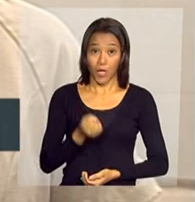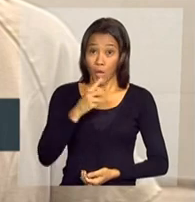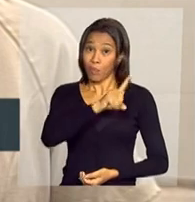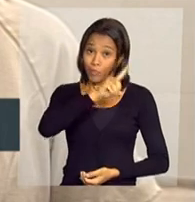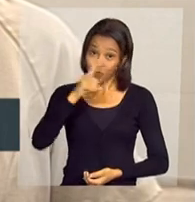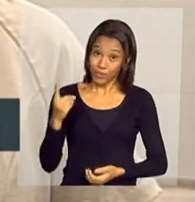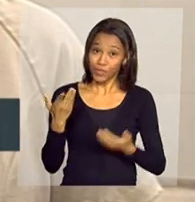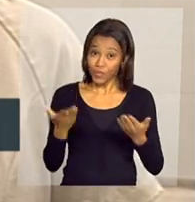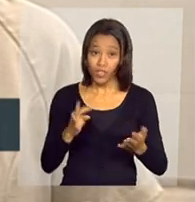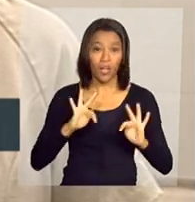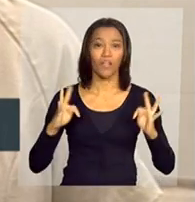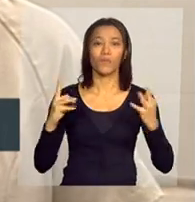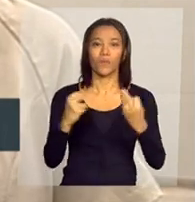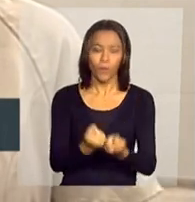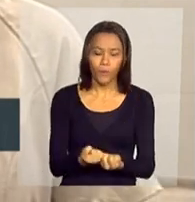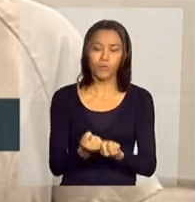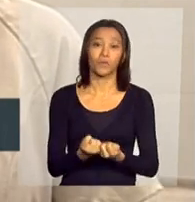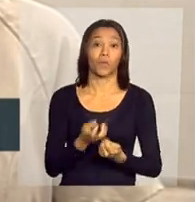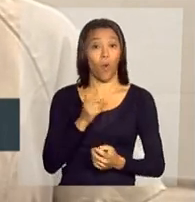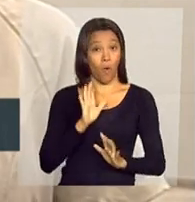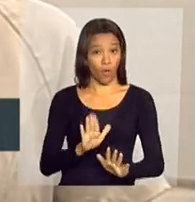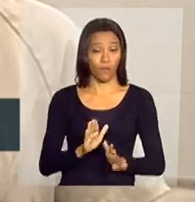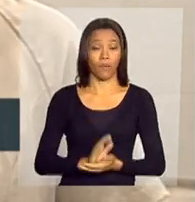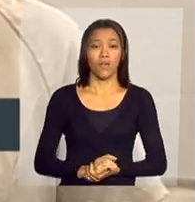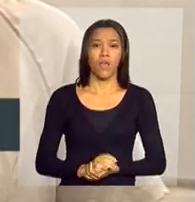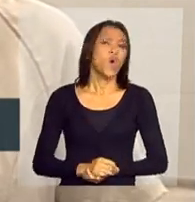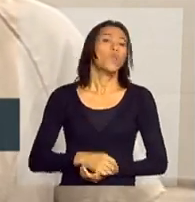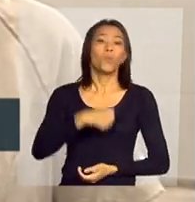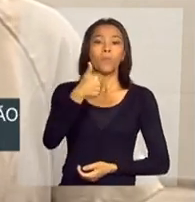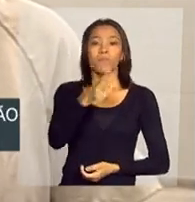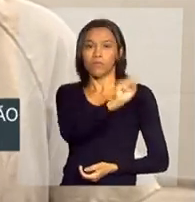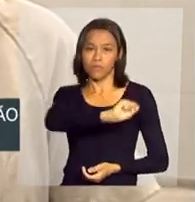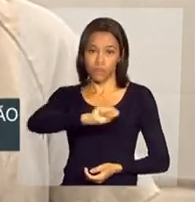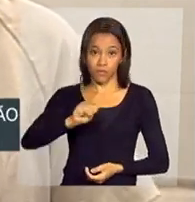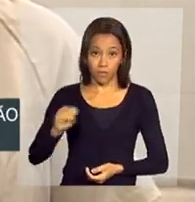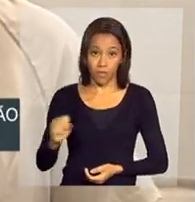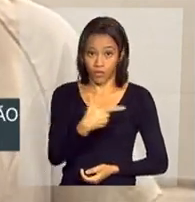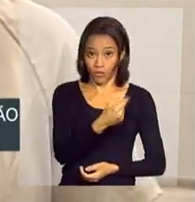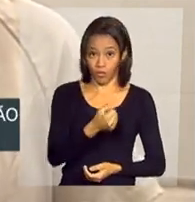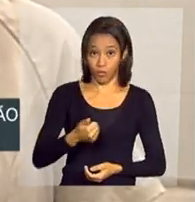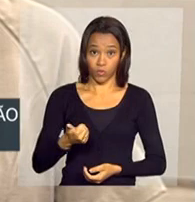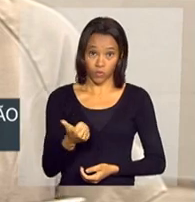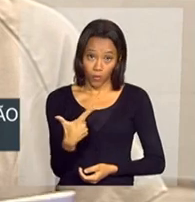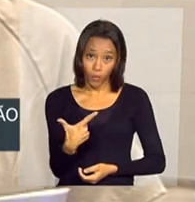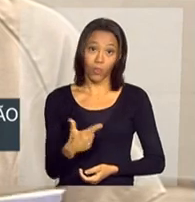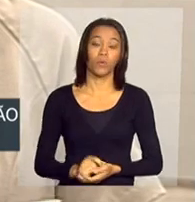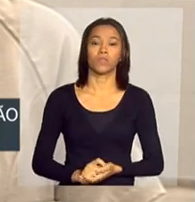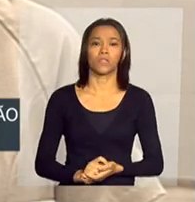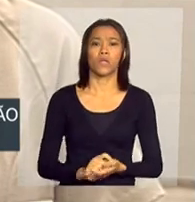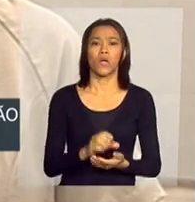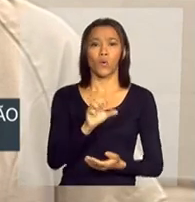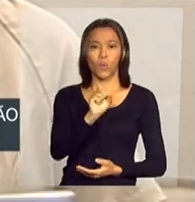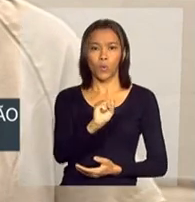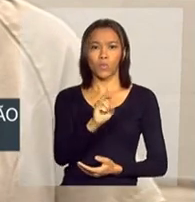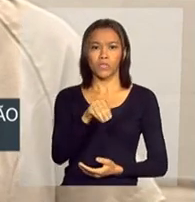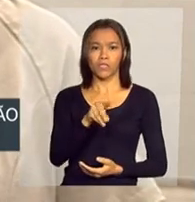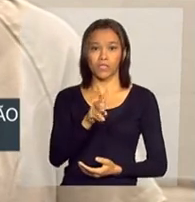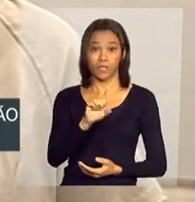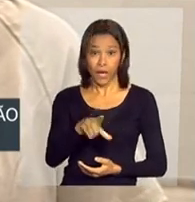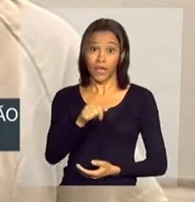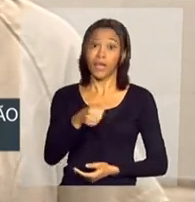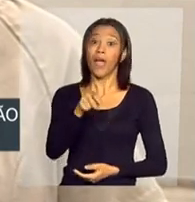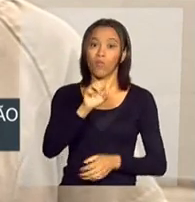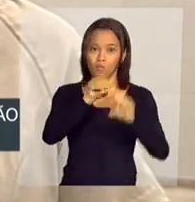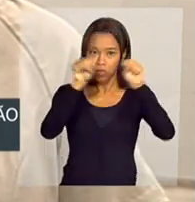Bom dia Malu Bom dia a todos Malu Olha só no primeiro semestre de 2012 o sindec o Sistema